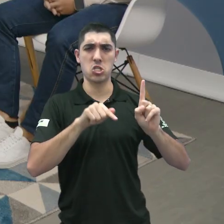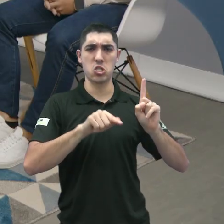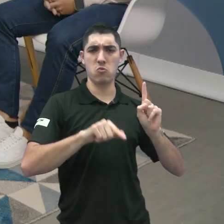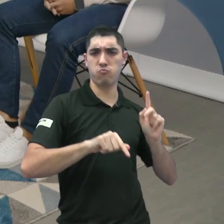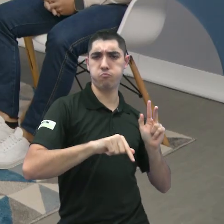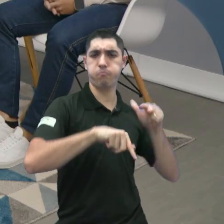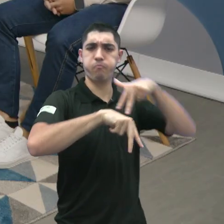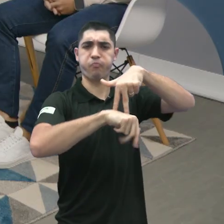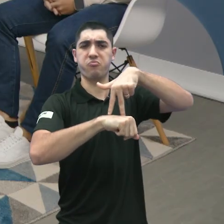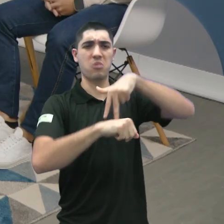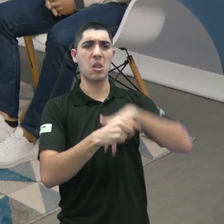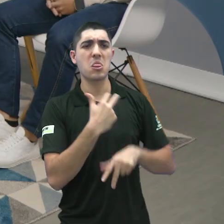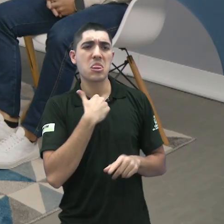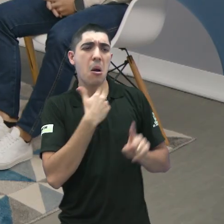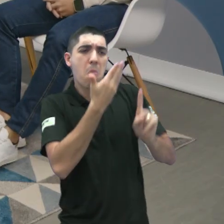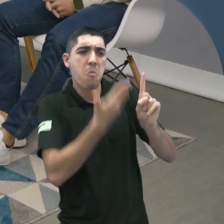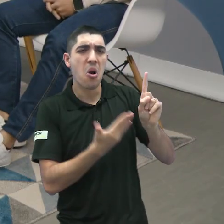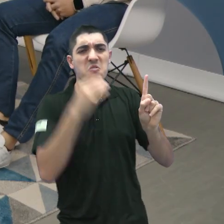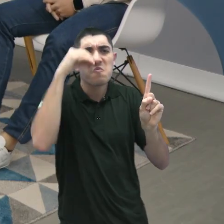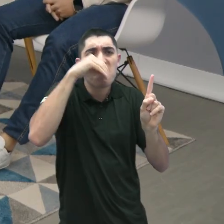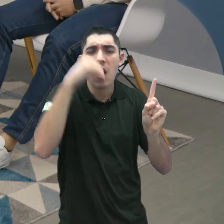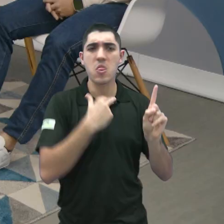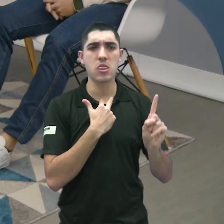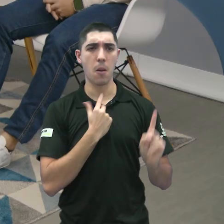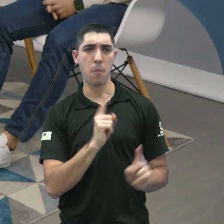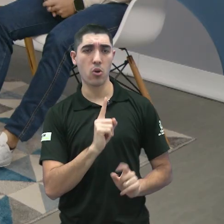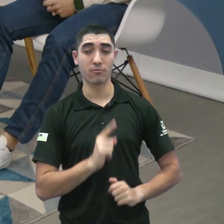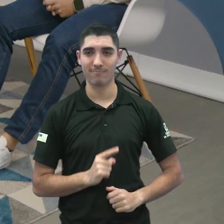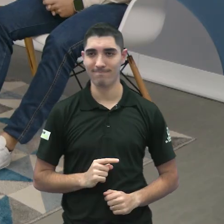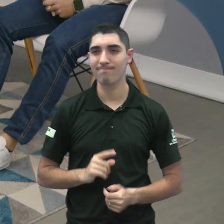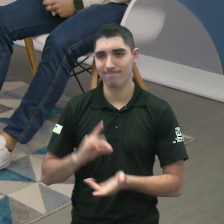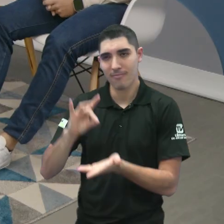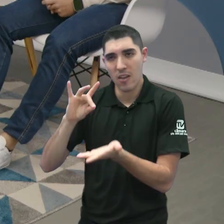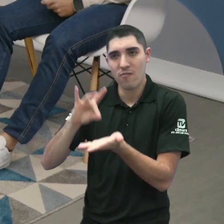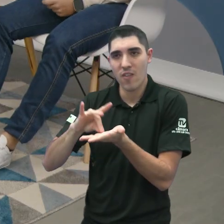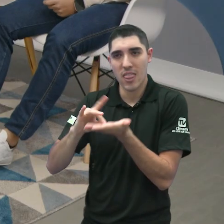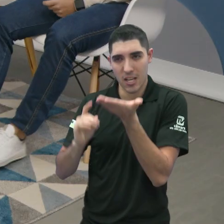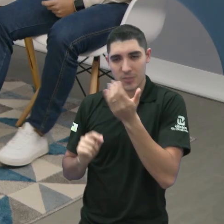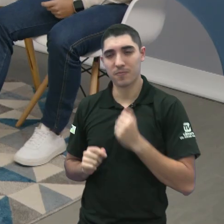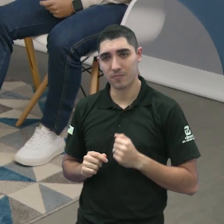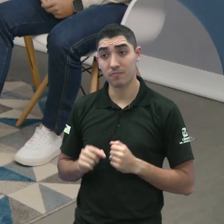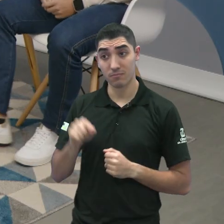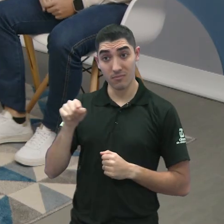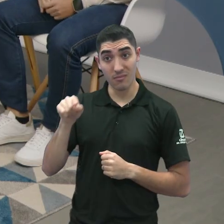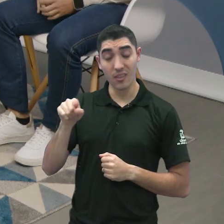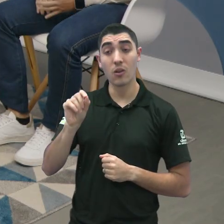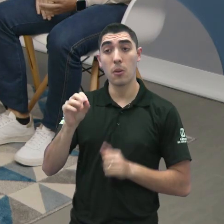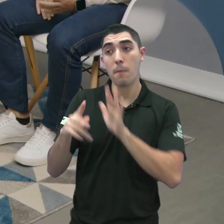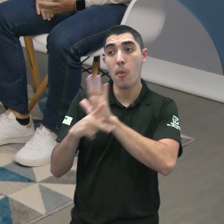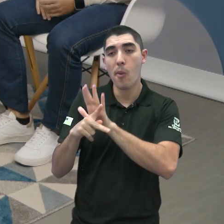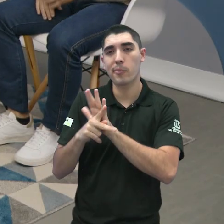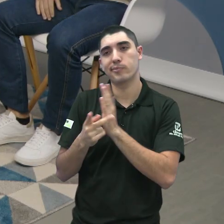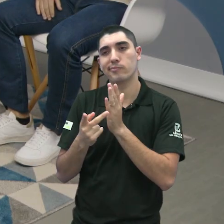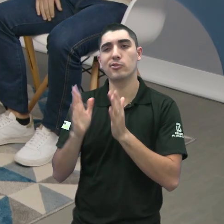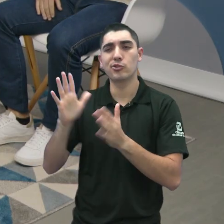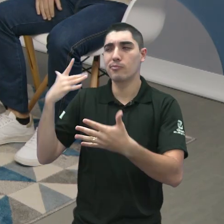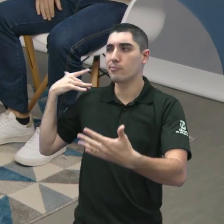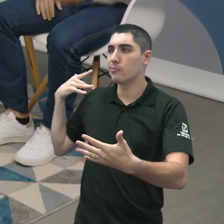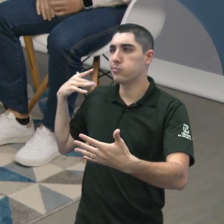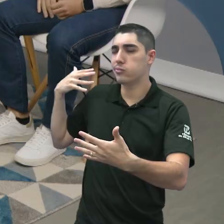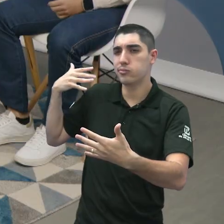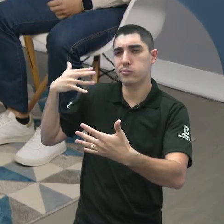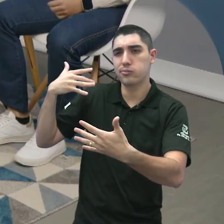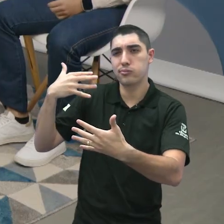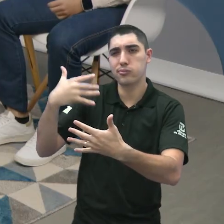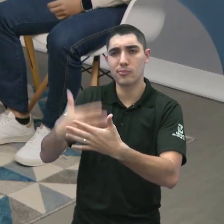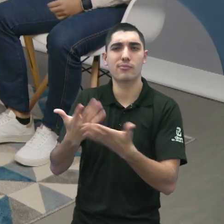ser frágil. Exatamente. A construção do conceito de homem, né, atravessa a história desde o